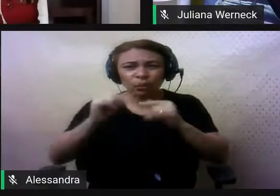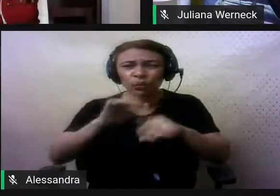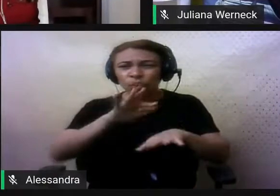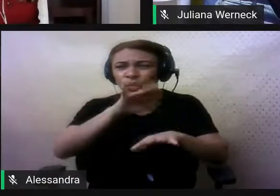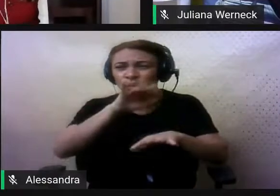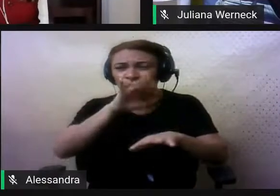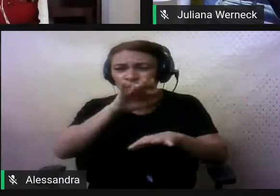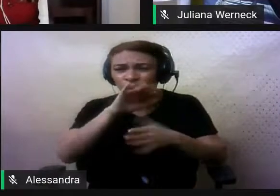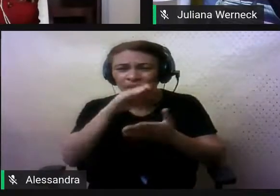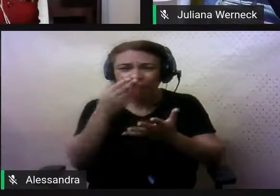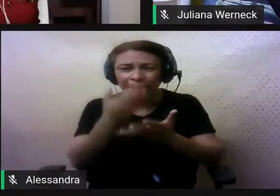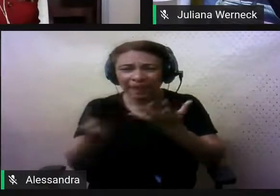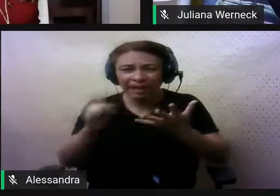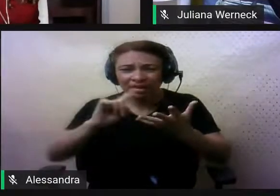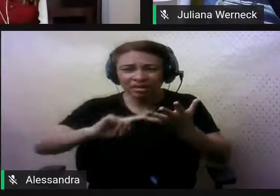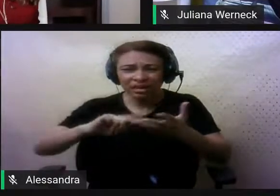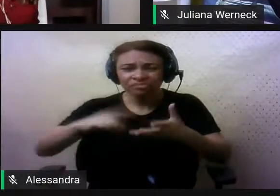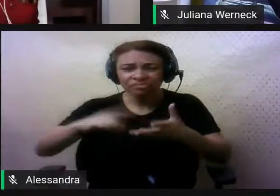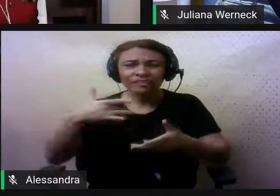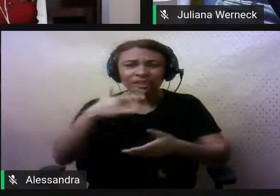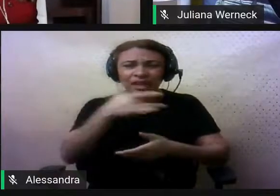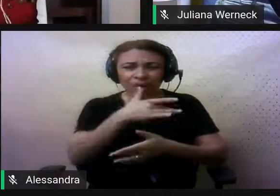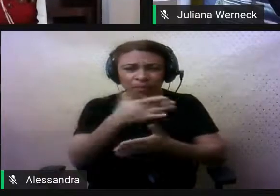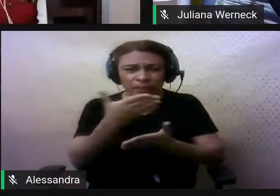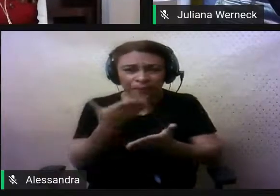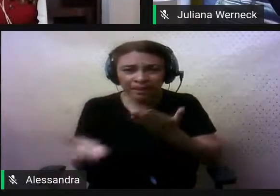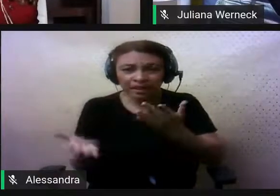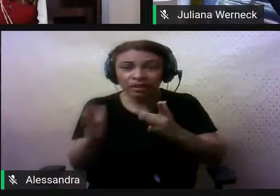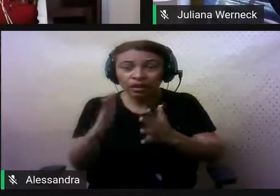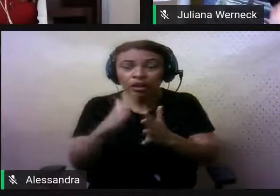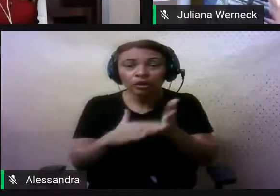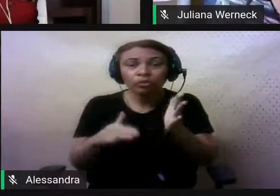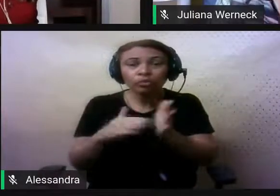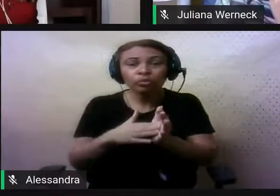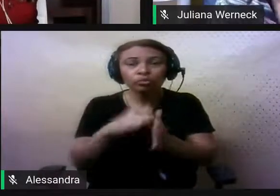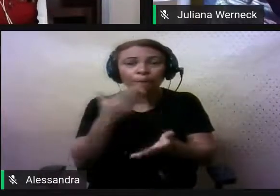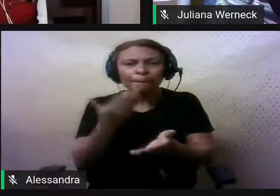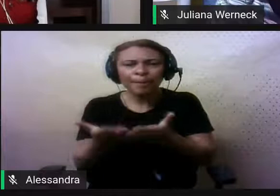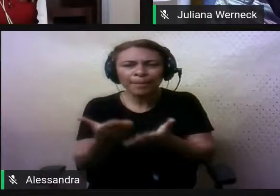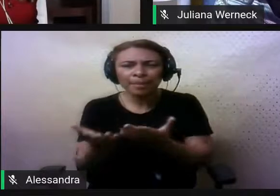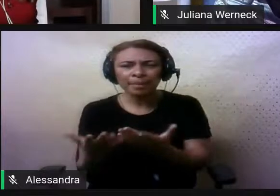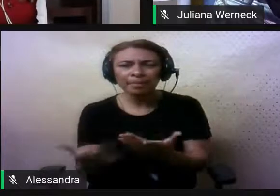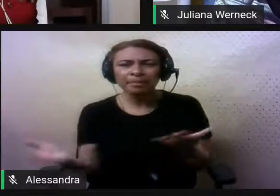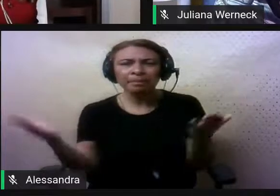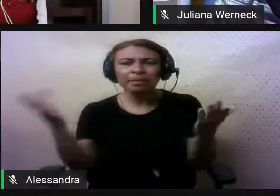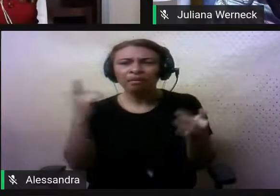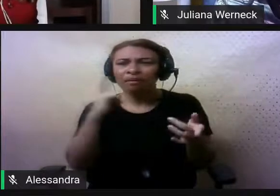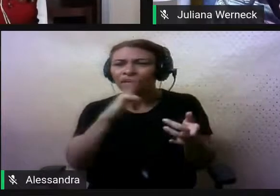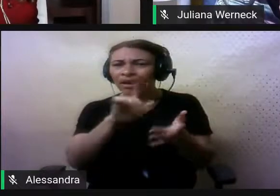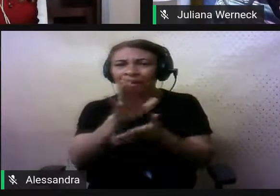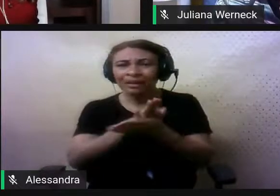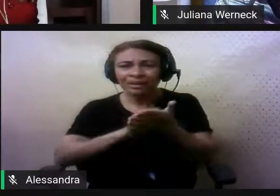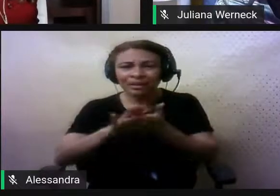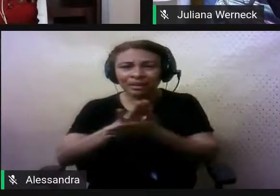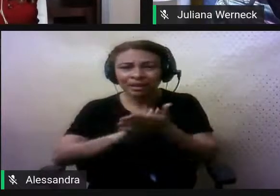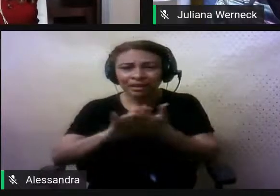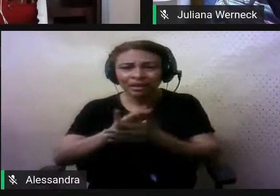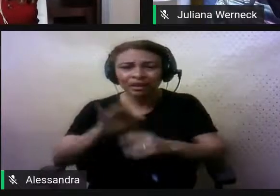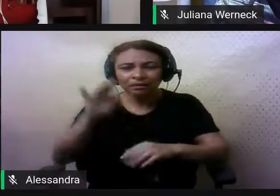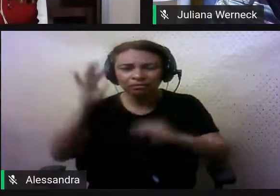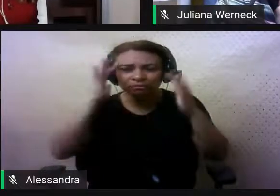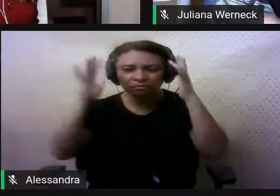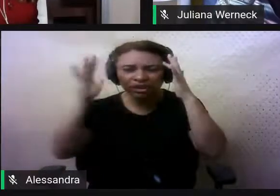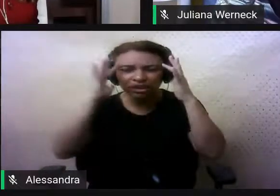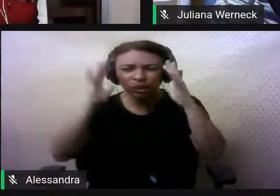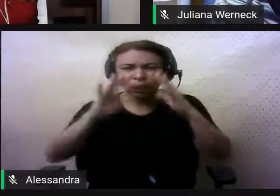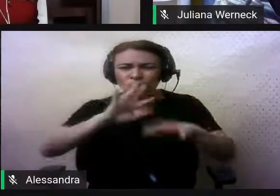acontecer. Desde questões de saúde, tudo que você deixa de ganhar, tudo que você perde por não fazer isso. Imagina tudo de